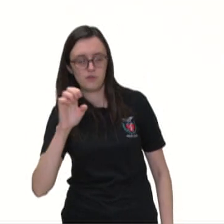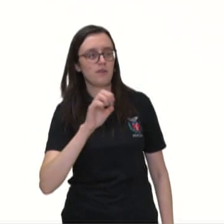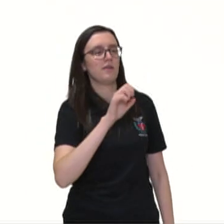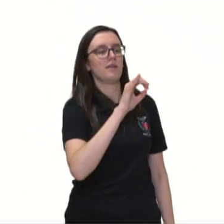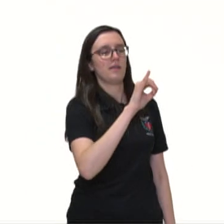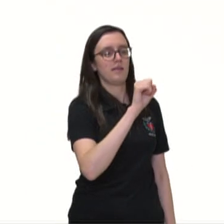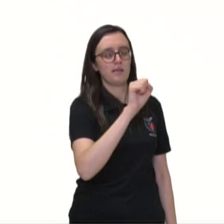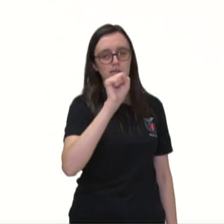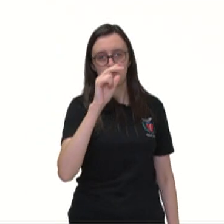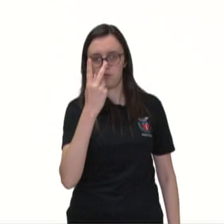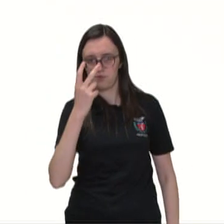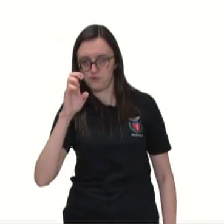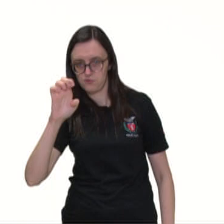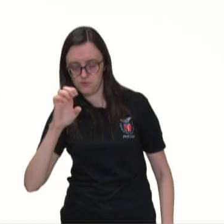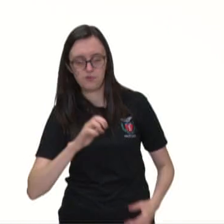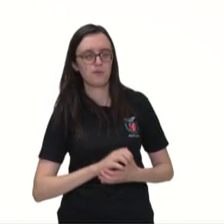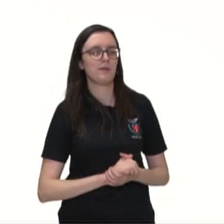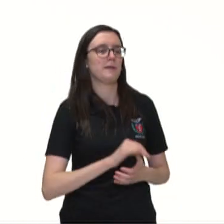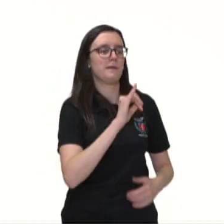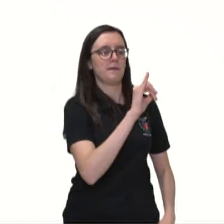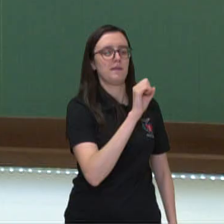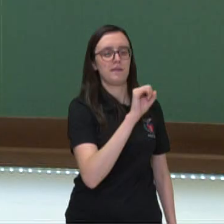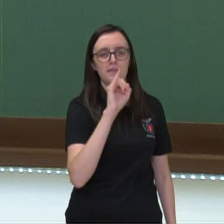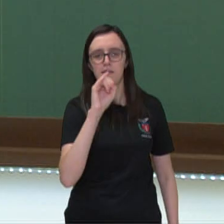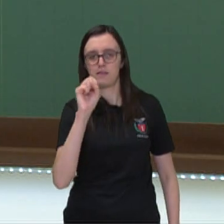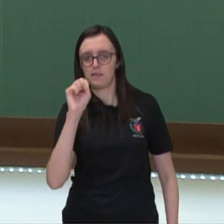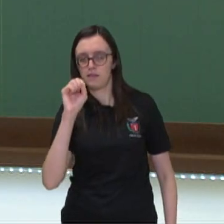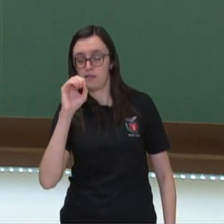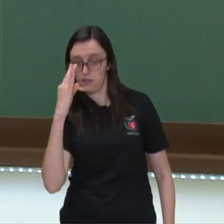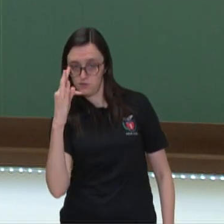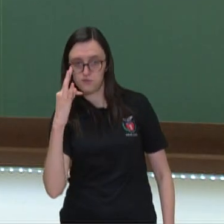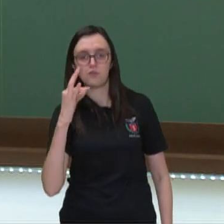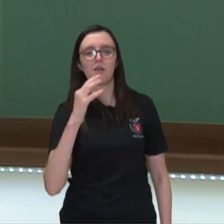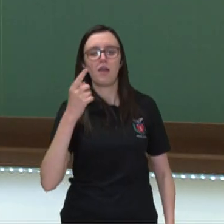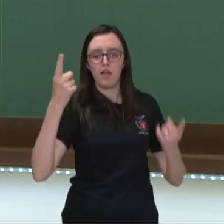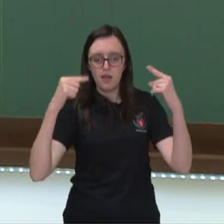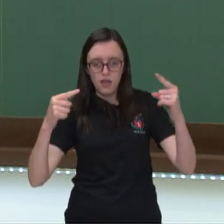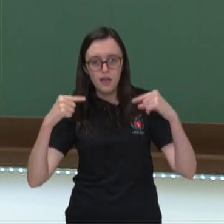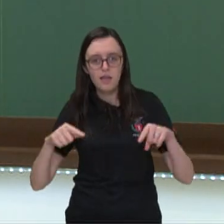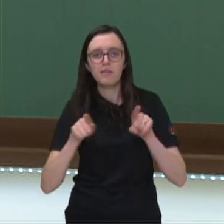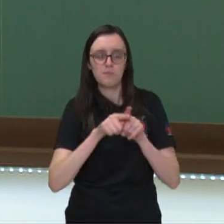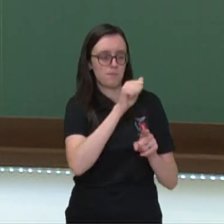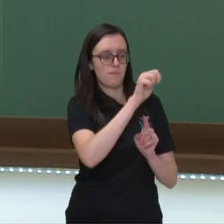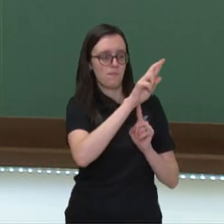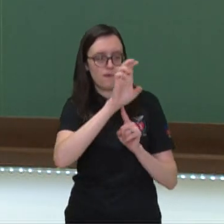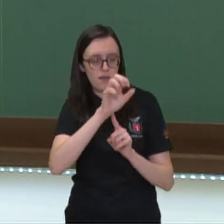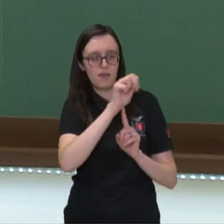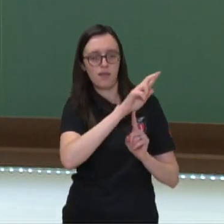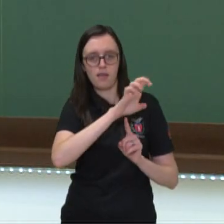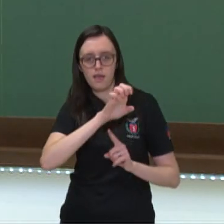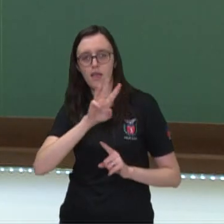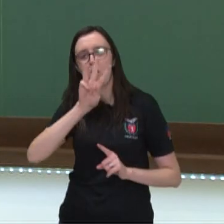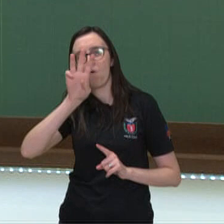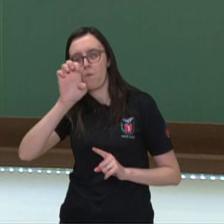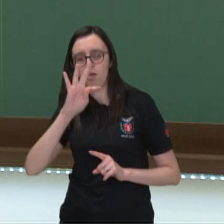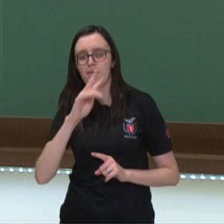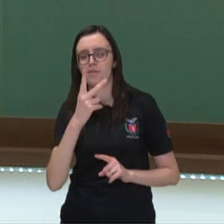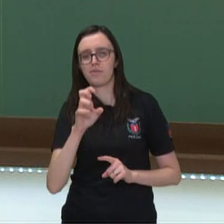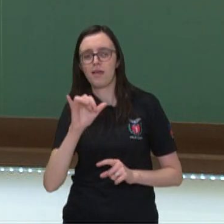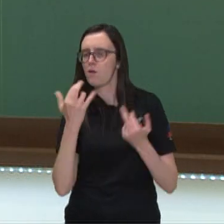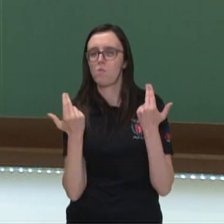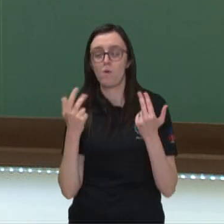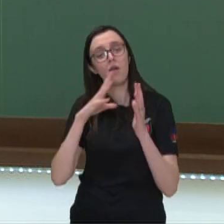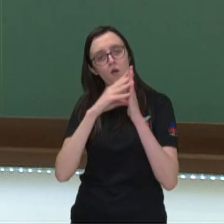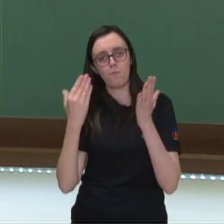Is it? Are we? Are they? Sempre assim. Jogo o verbo para frente e fiz a interrogativa. Copiei